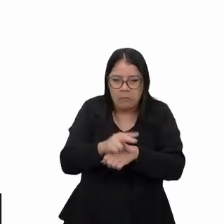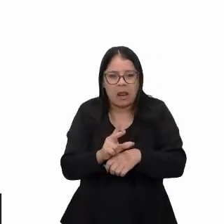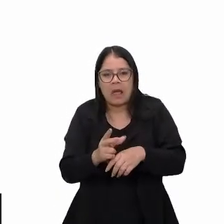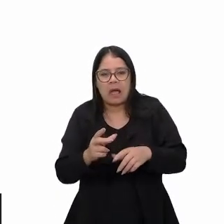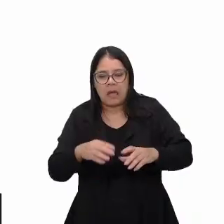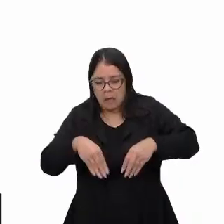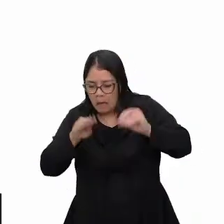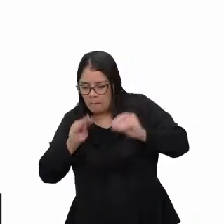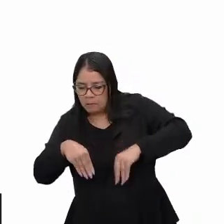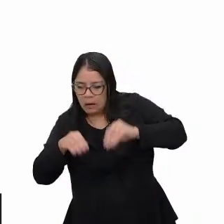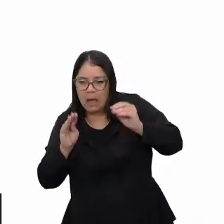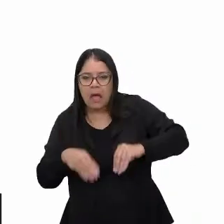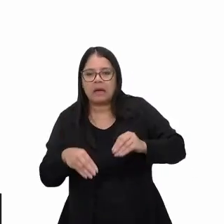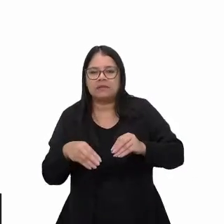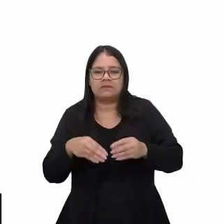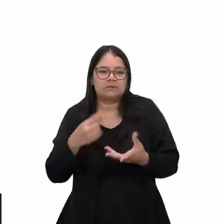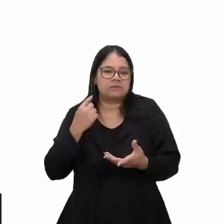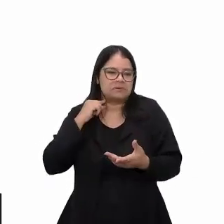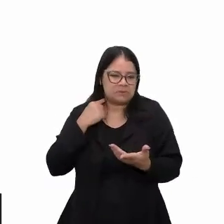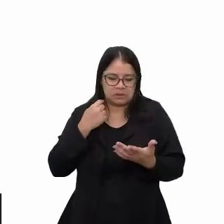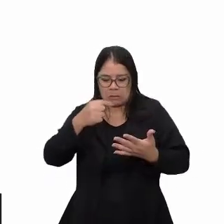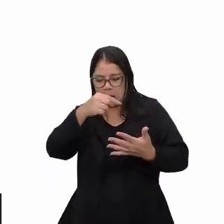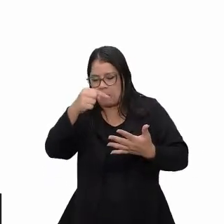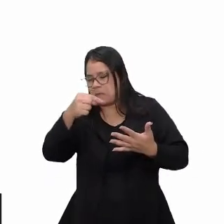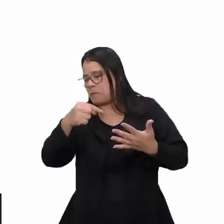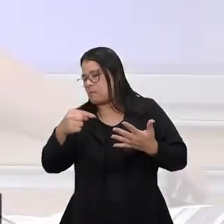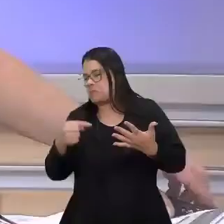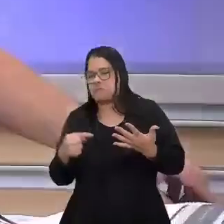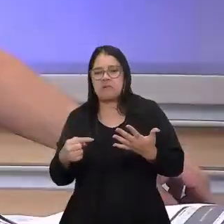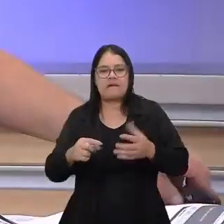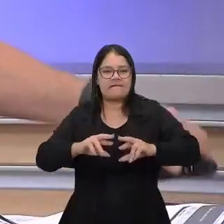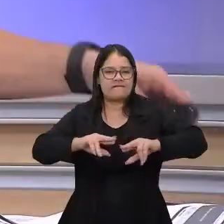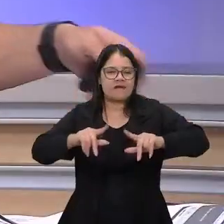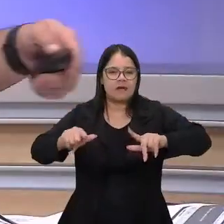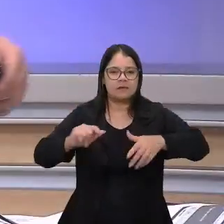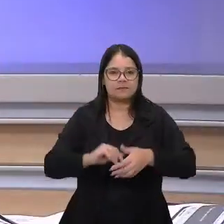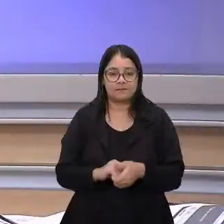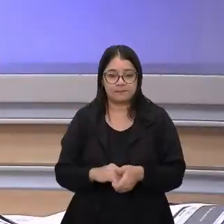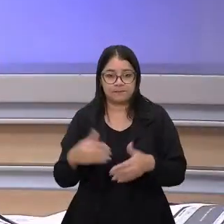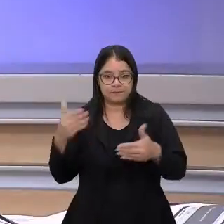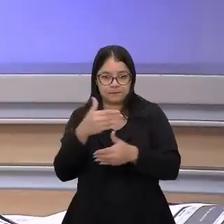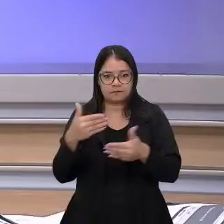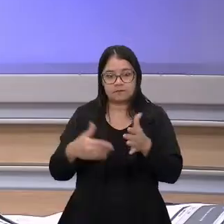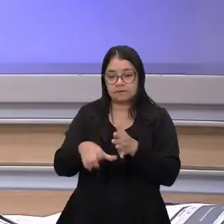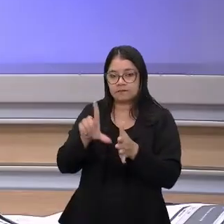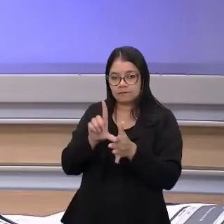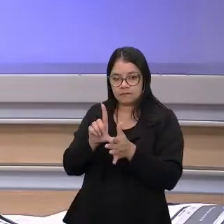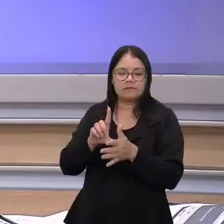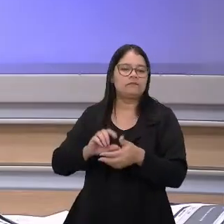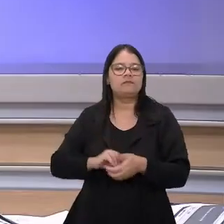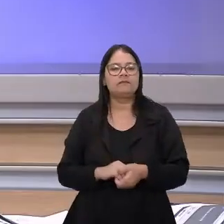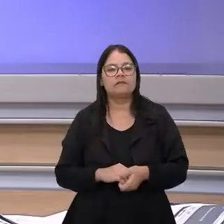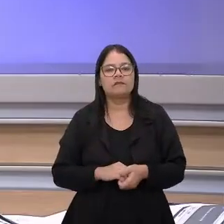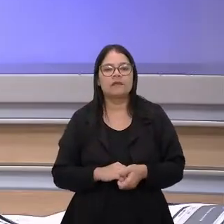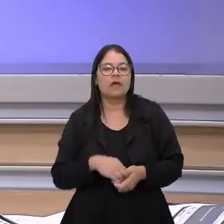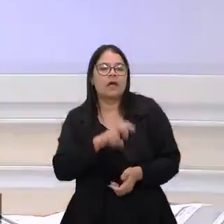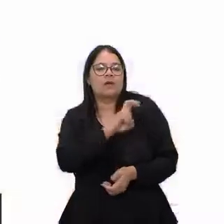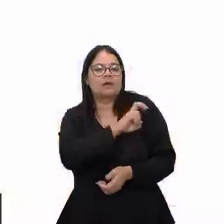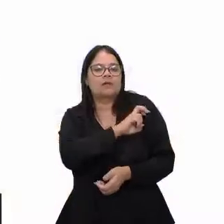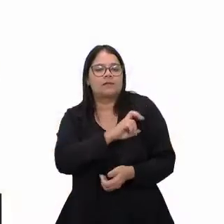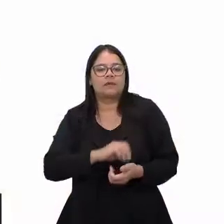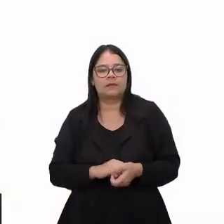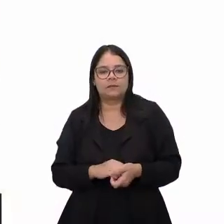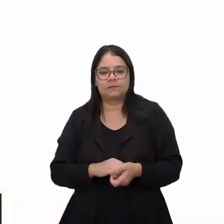microplásticos. E se a gente repara que, pode voltar um pouquinho aqui no slide, lá do 5º ano,